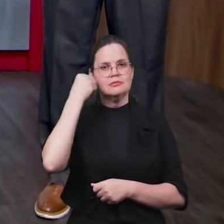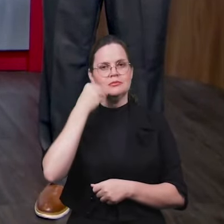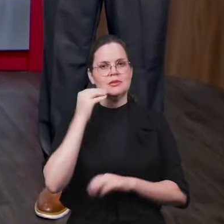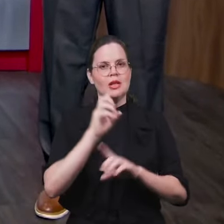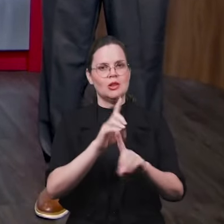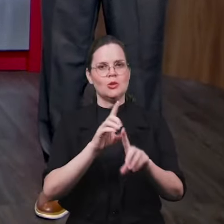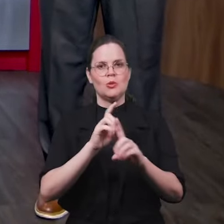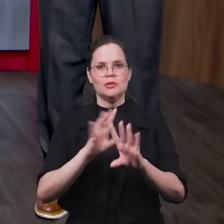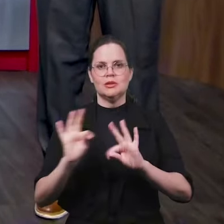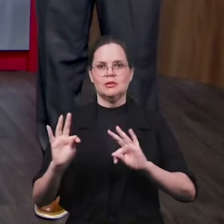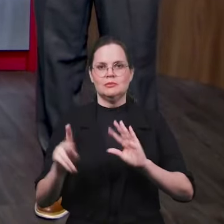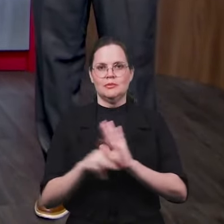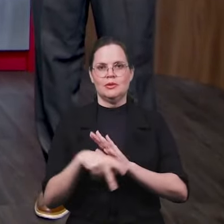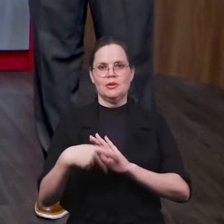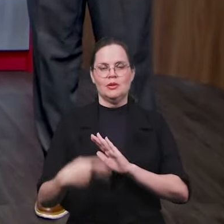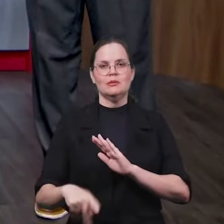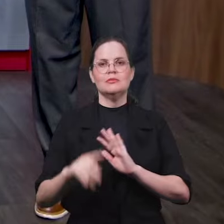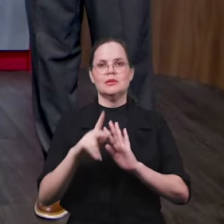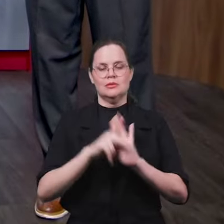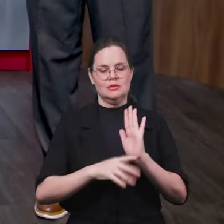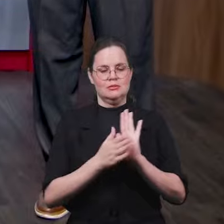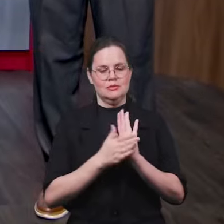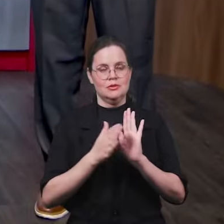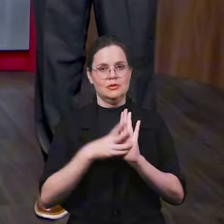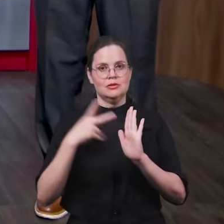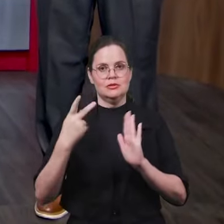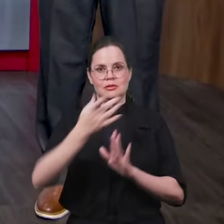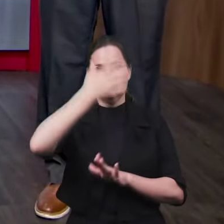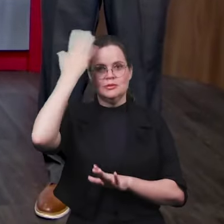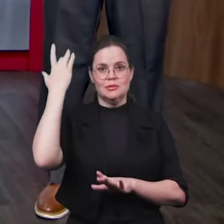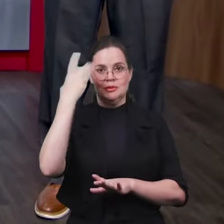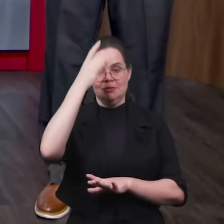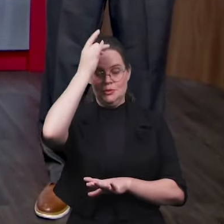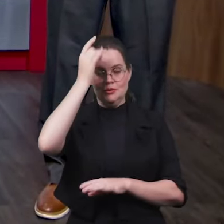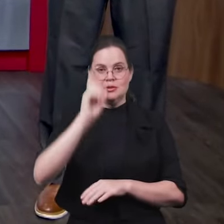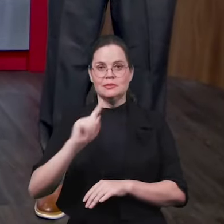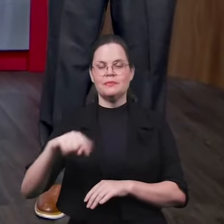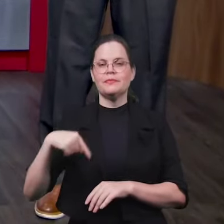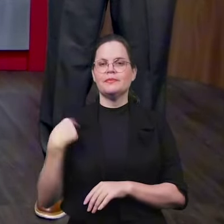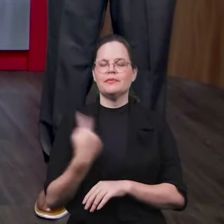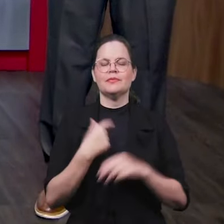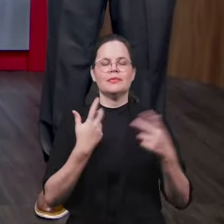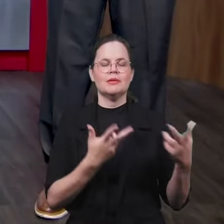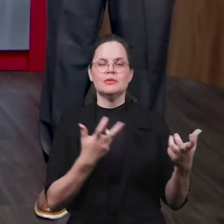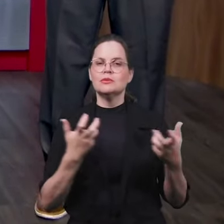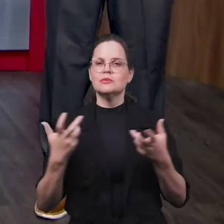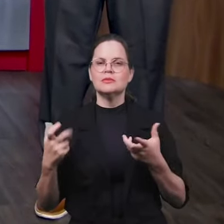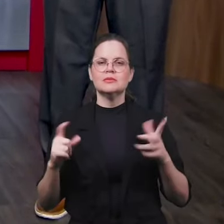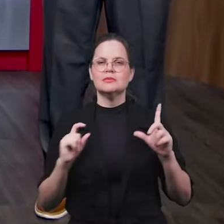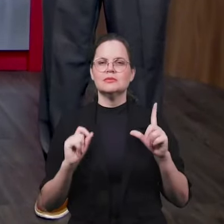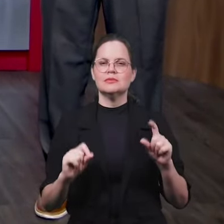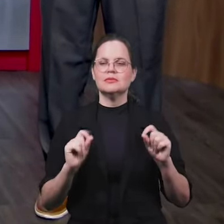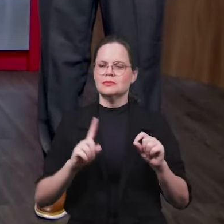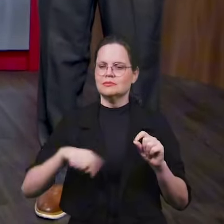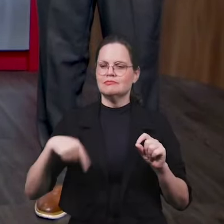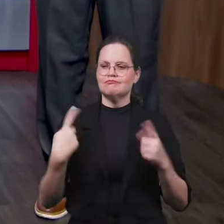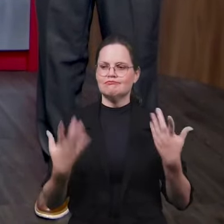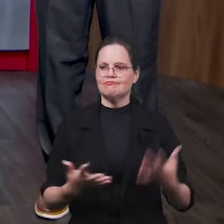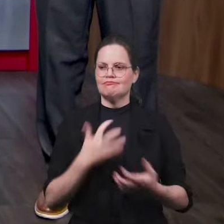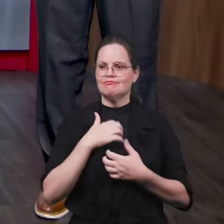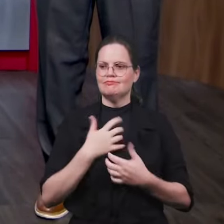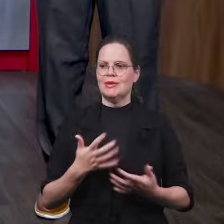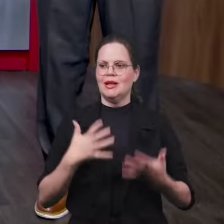estão conhecendo também a obra, a doutrina da obra do Espírito Santo. E vemos assim, com